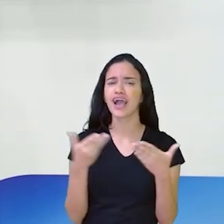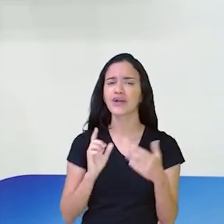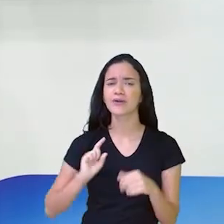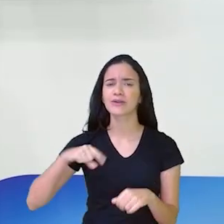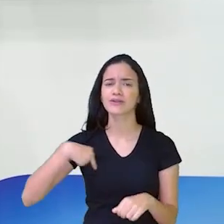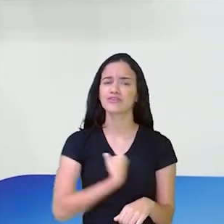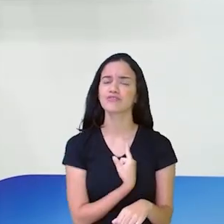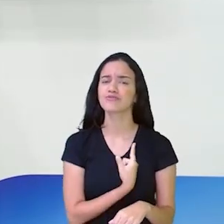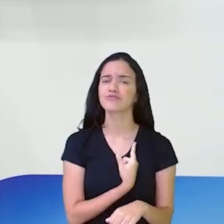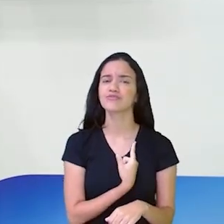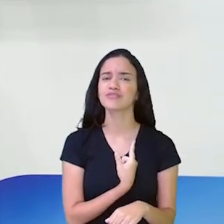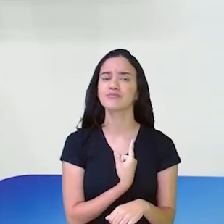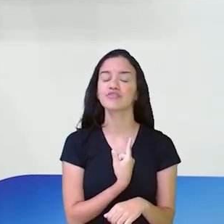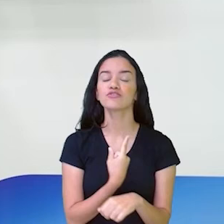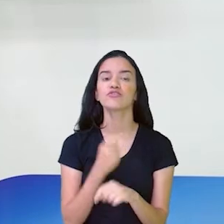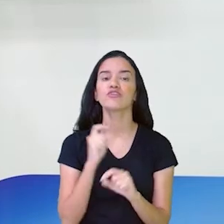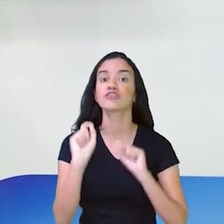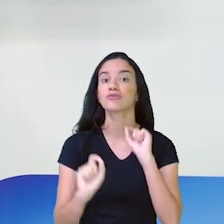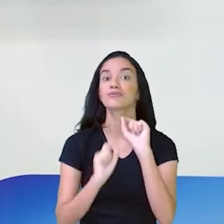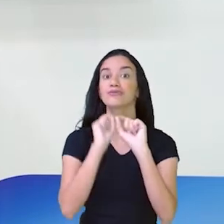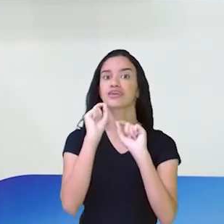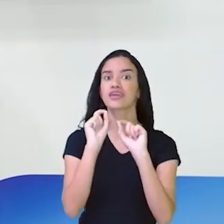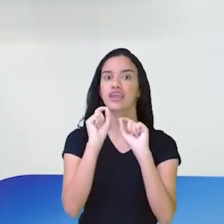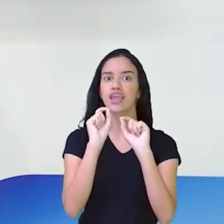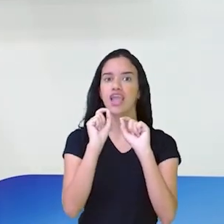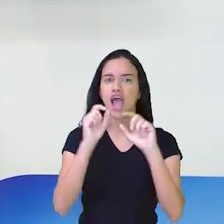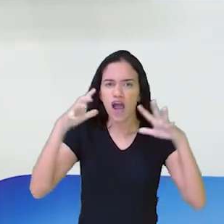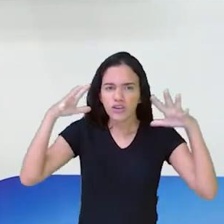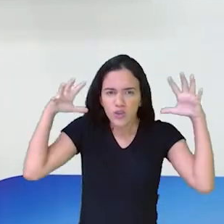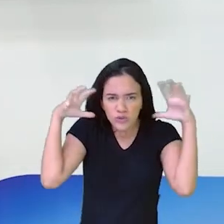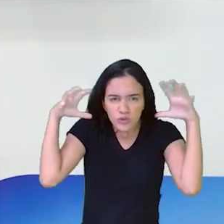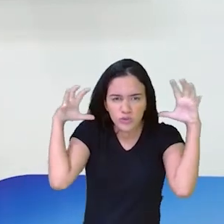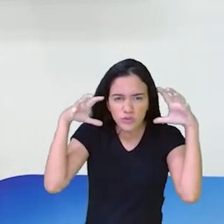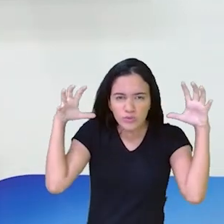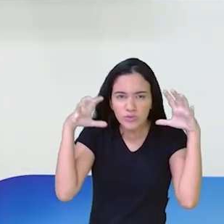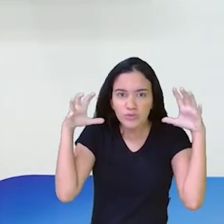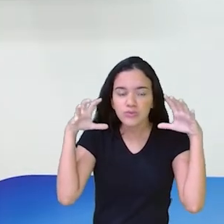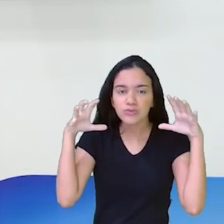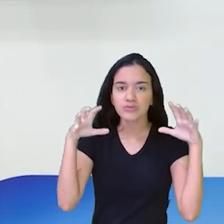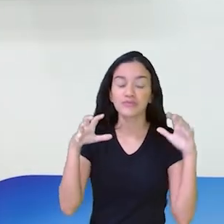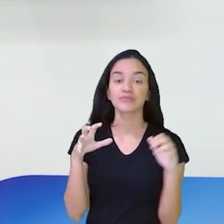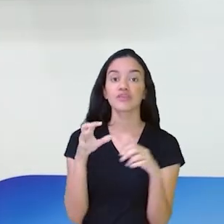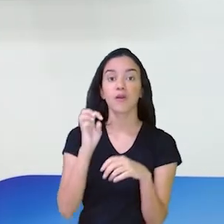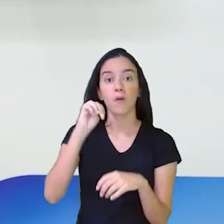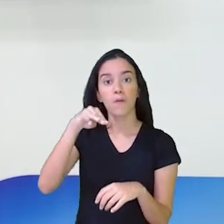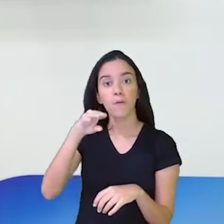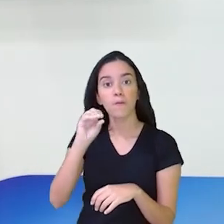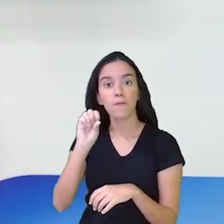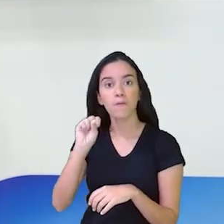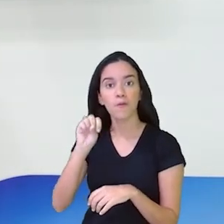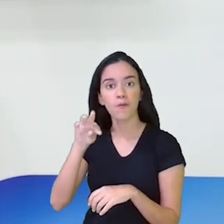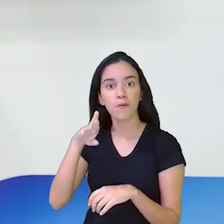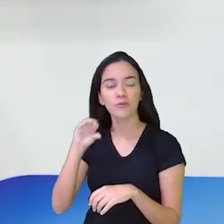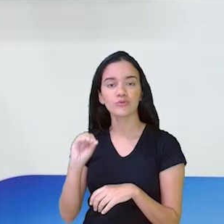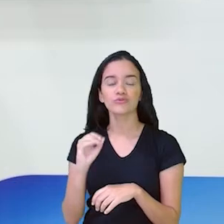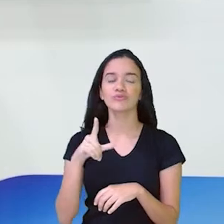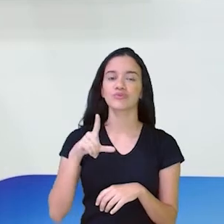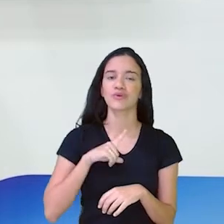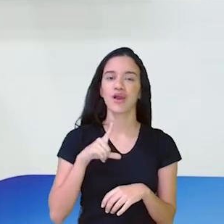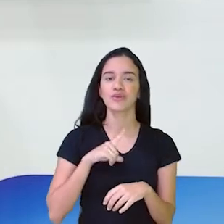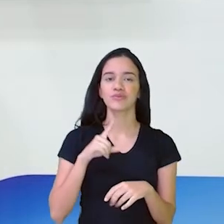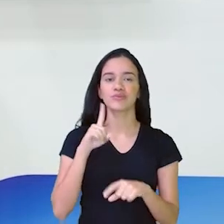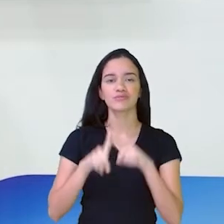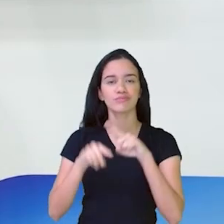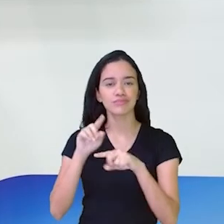fazer um monstro. Na verdade, a gente pode fazer vários monstros, porque eu tenho aqui bastante material para